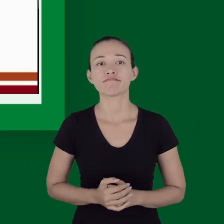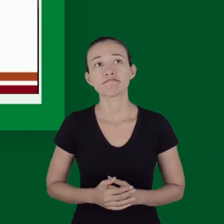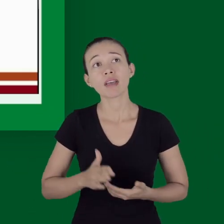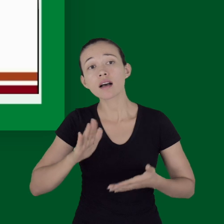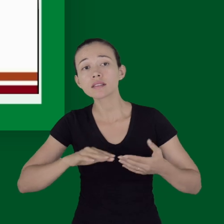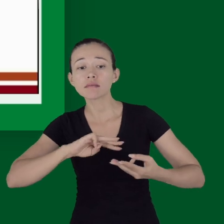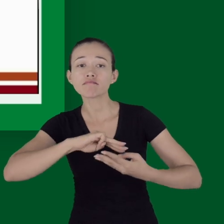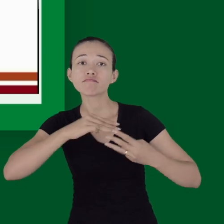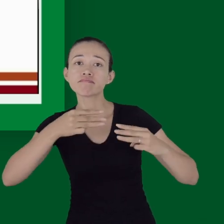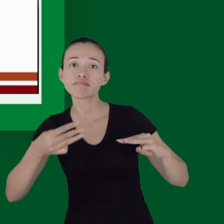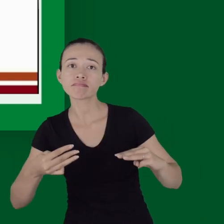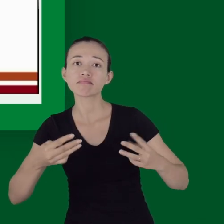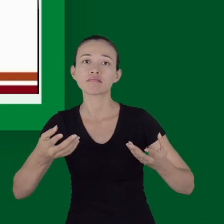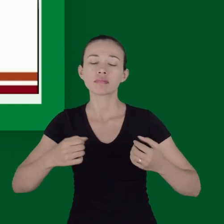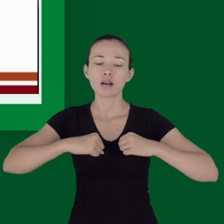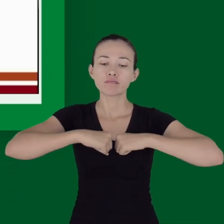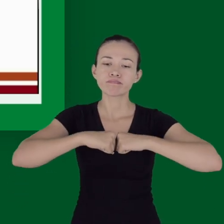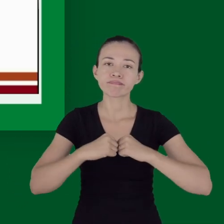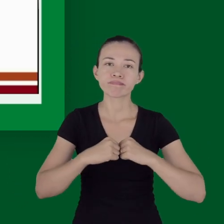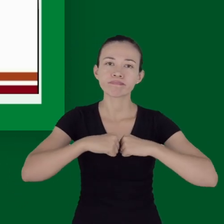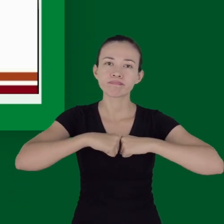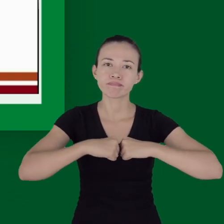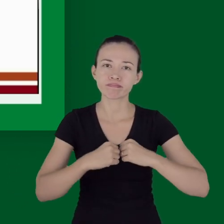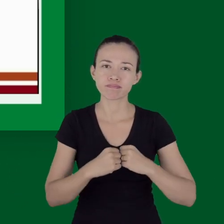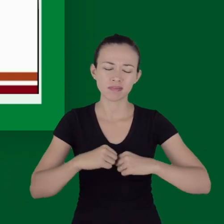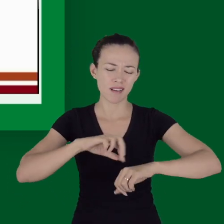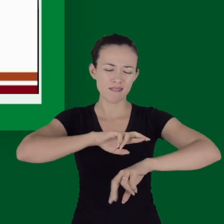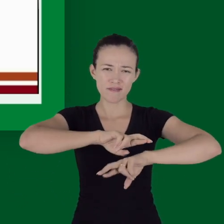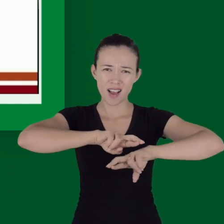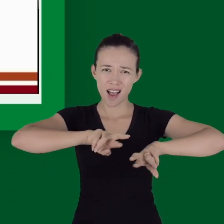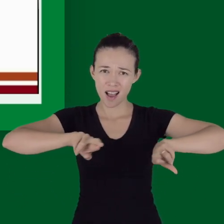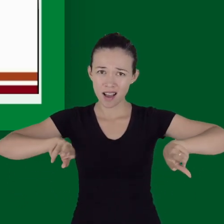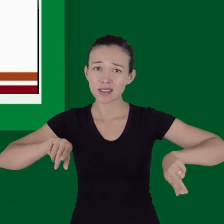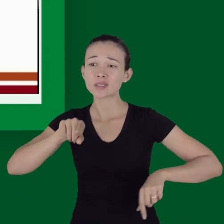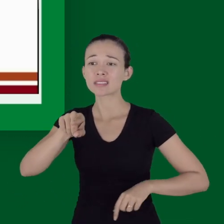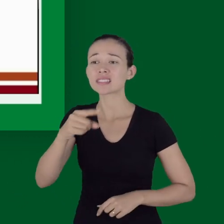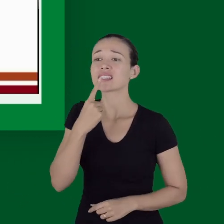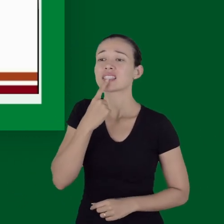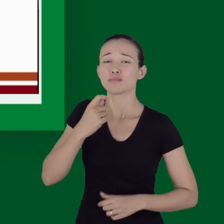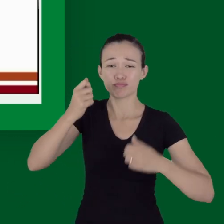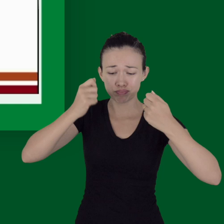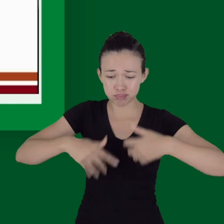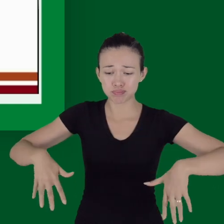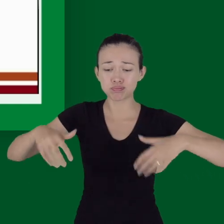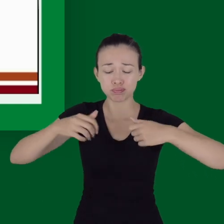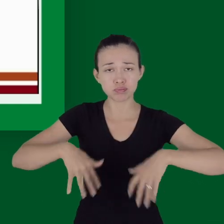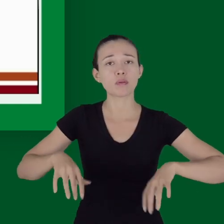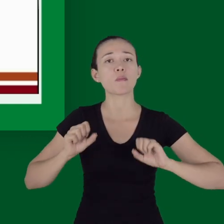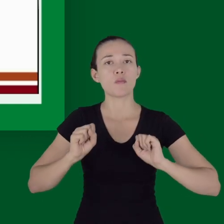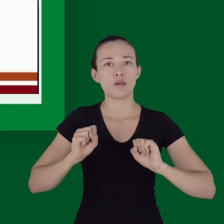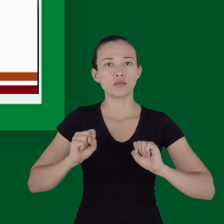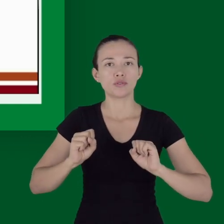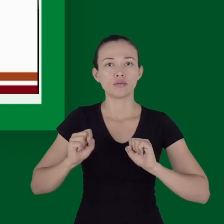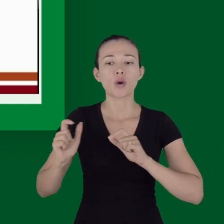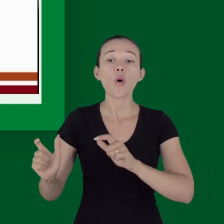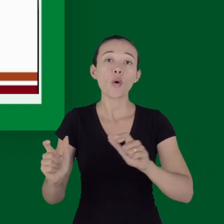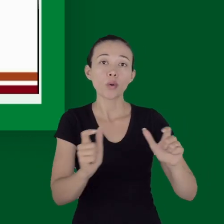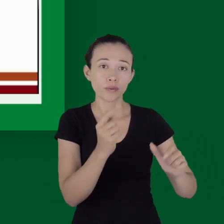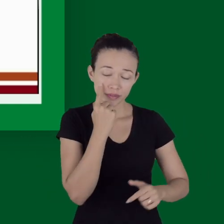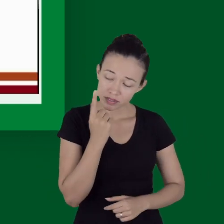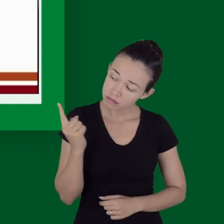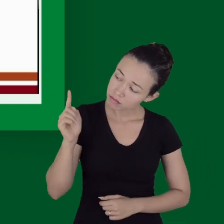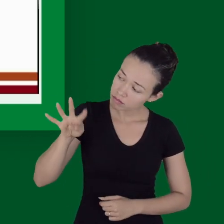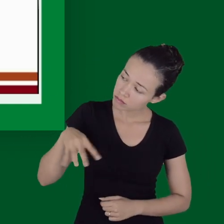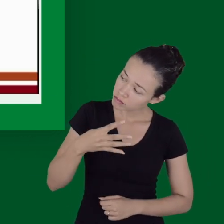músculoesqueléticas né Essa tabela aqui dá uma noção eh da perda sanguínea relacionada algumas das fraturas eh mais